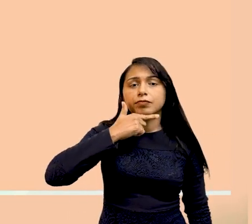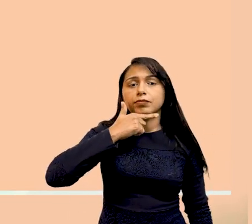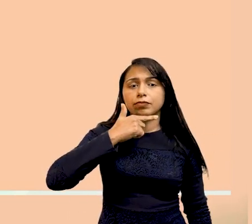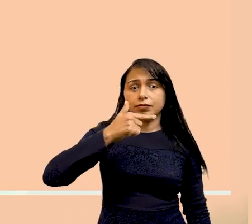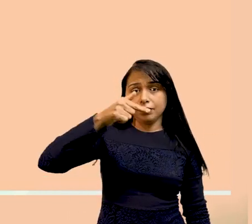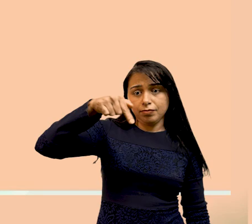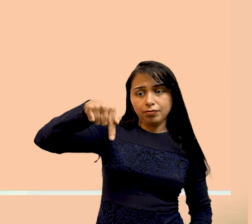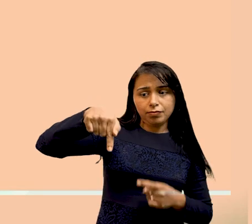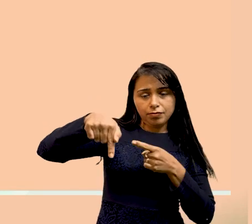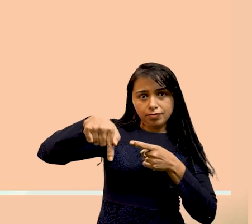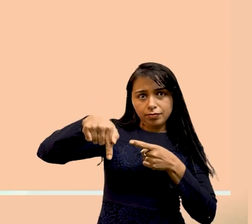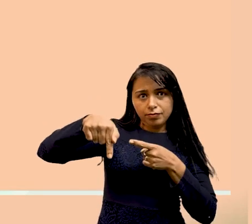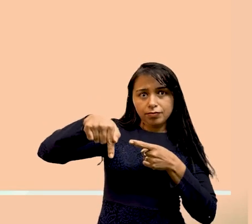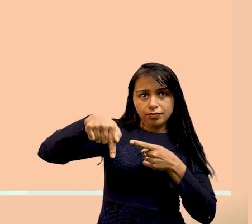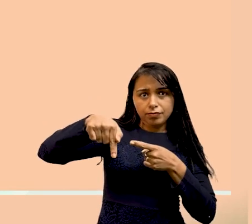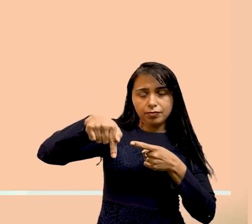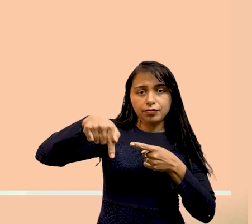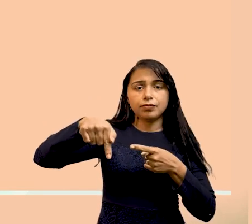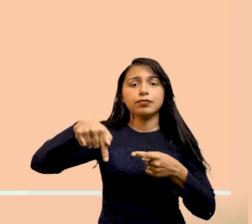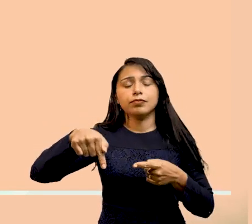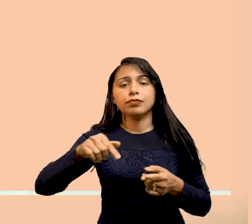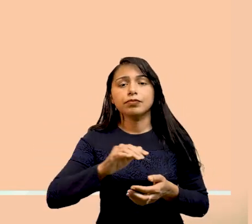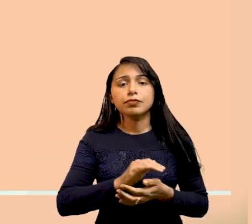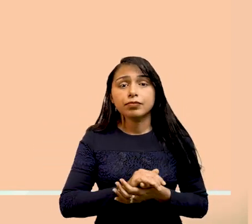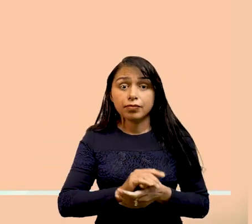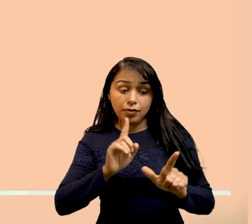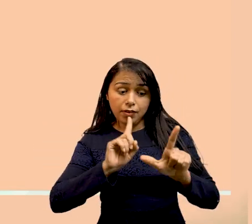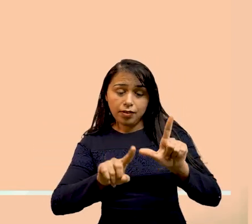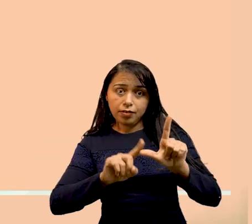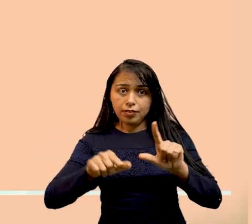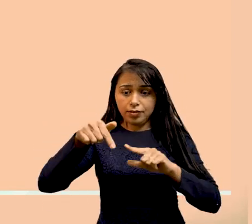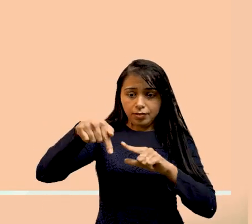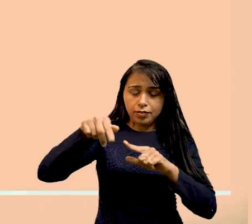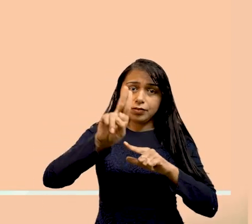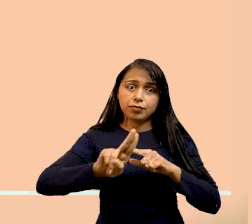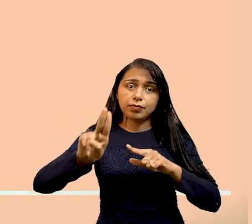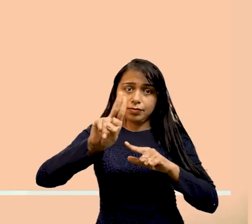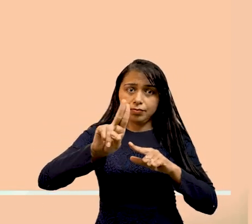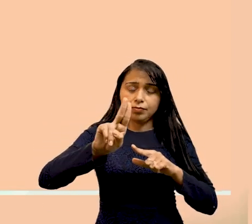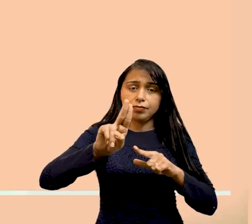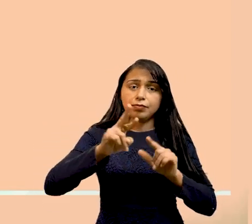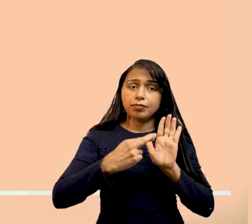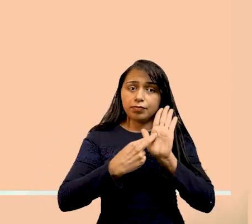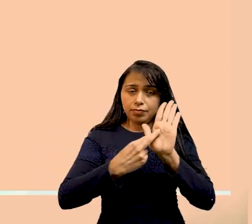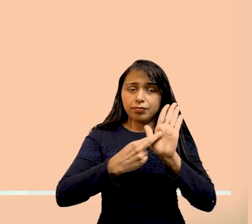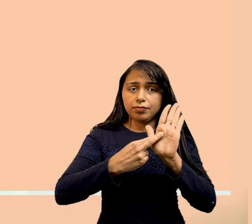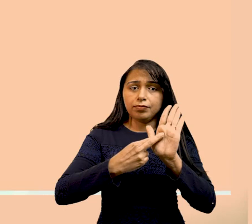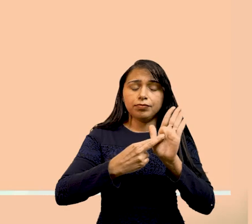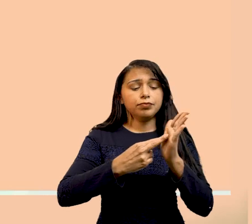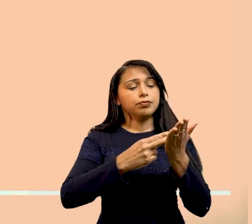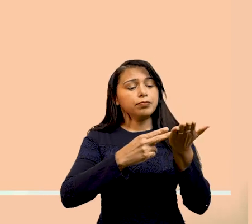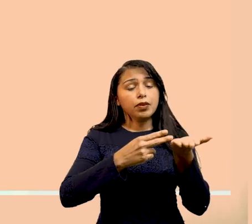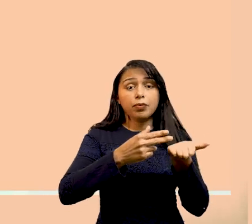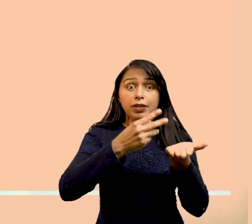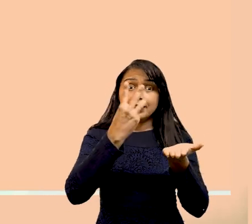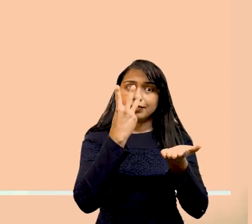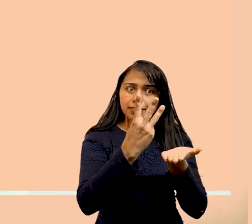letra Q para representar o peso dos queijos, né? Então aqui eu tenho três queijos, eu vou dizer que é 3